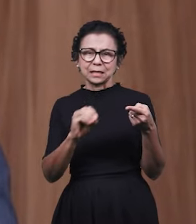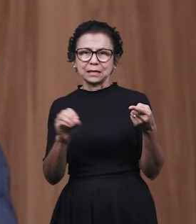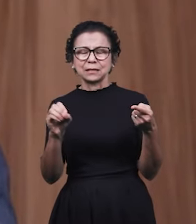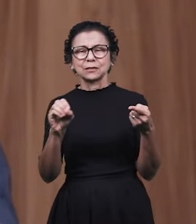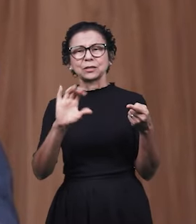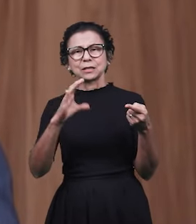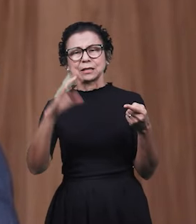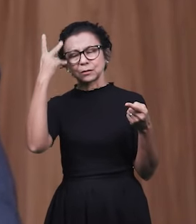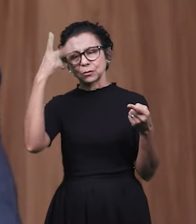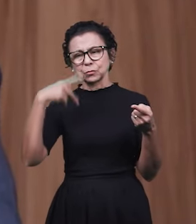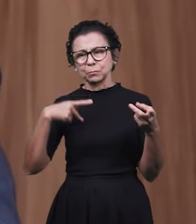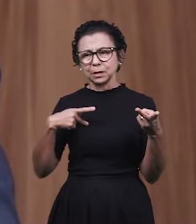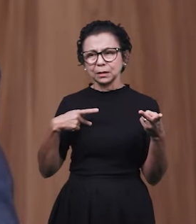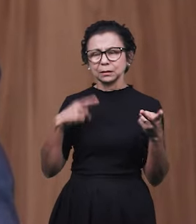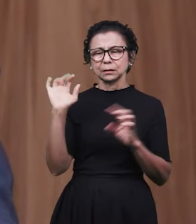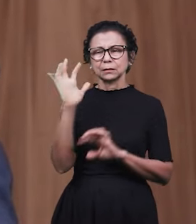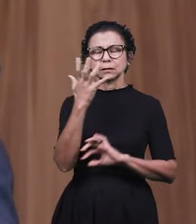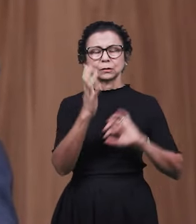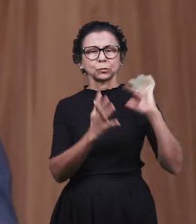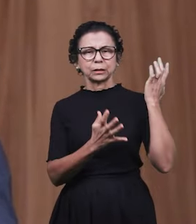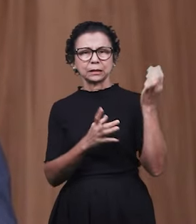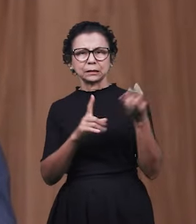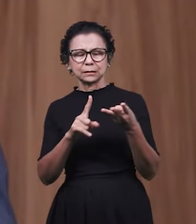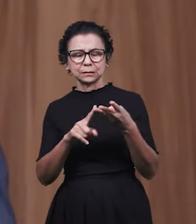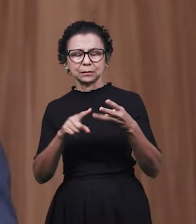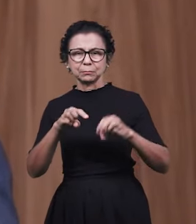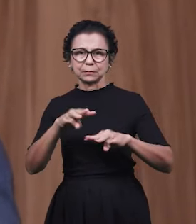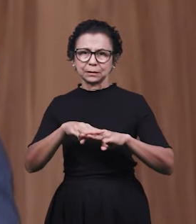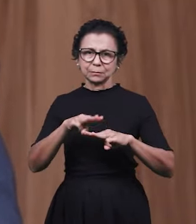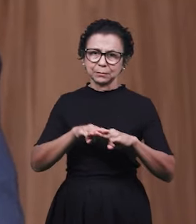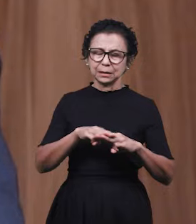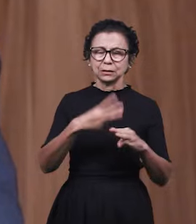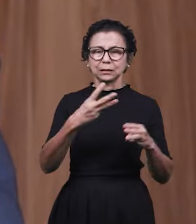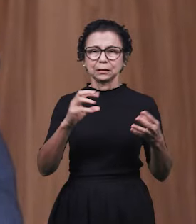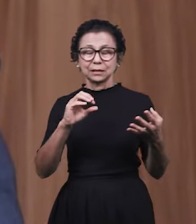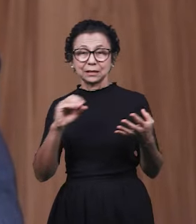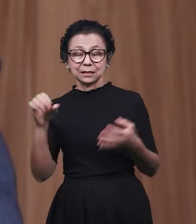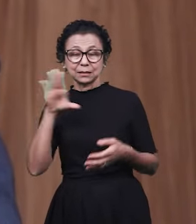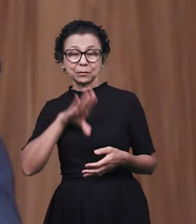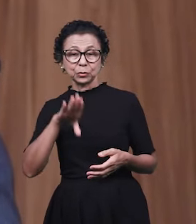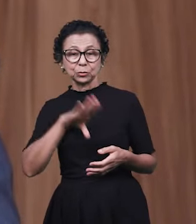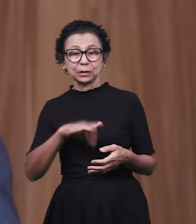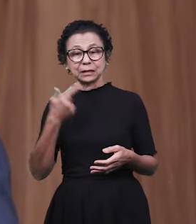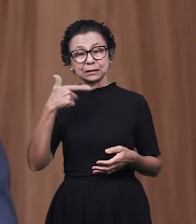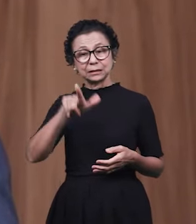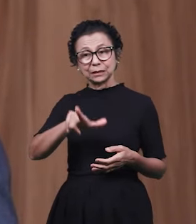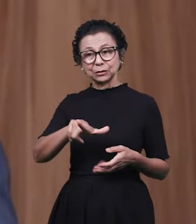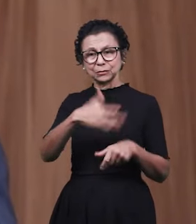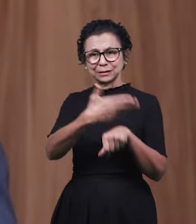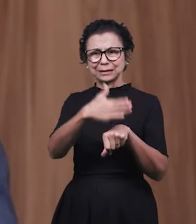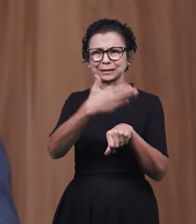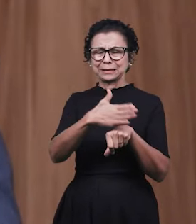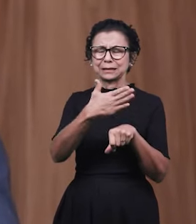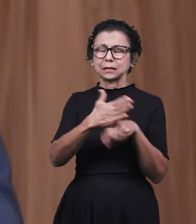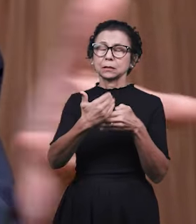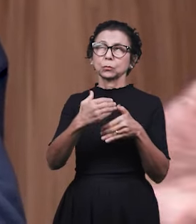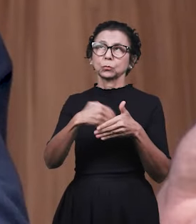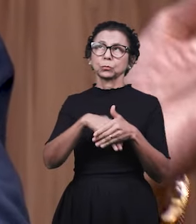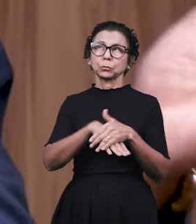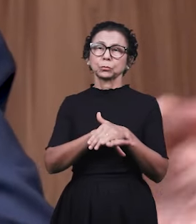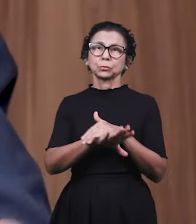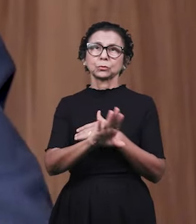questões de ciências humanas, 300 questões de matemática, 300 questões de português. E aí, quando você está treinado para isso, uma hora você se acostuma. Quem